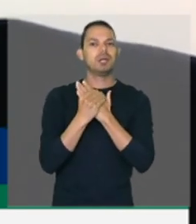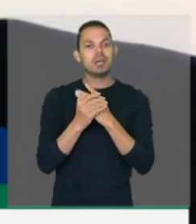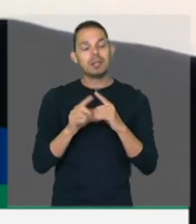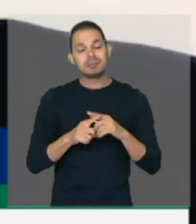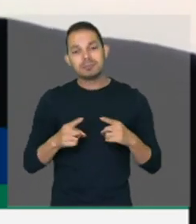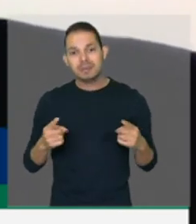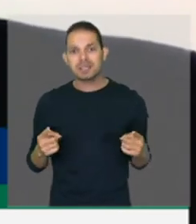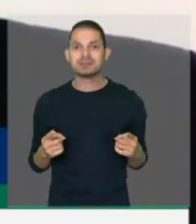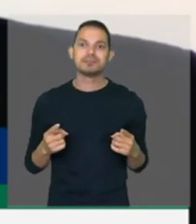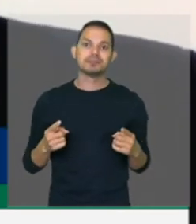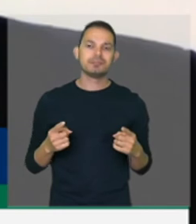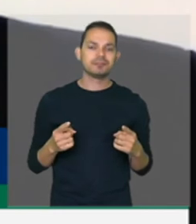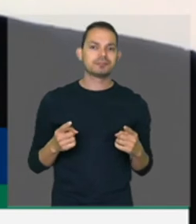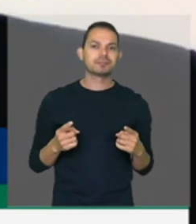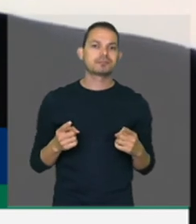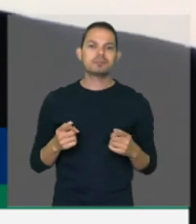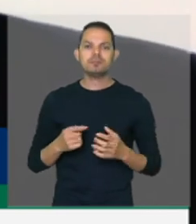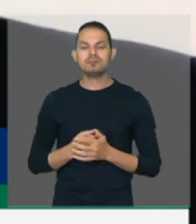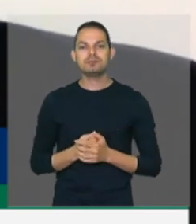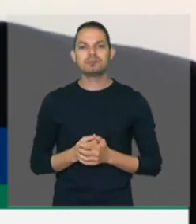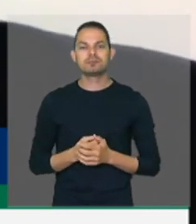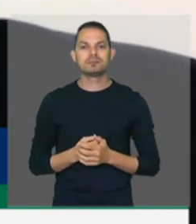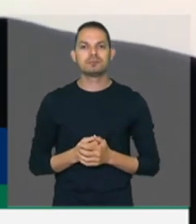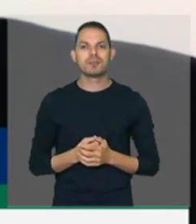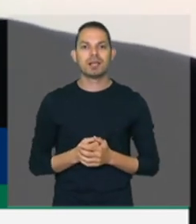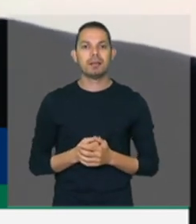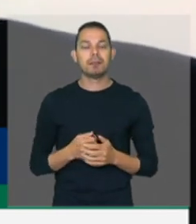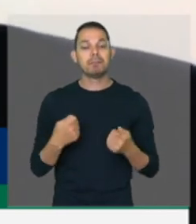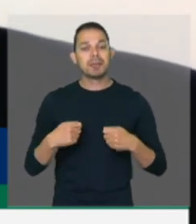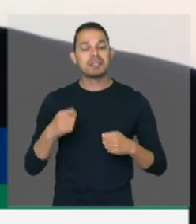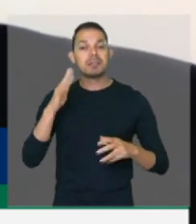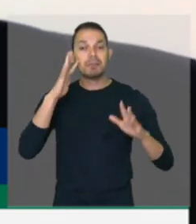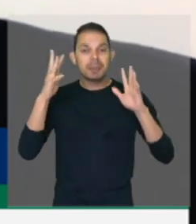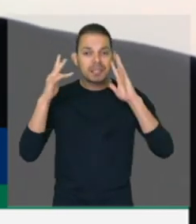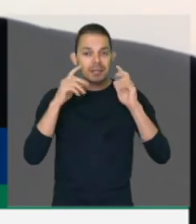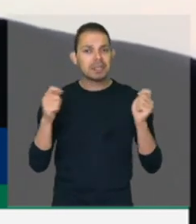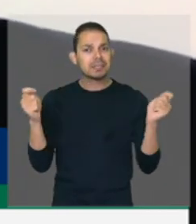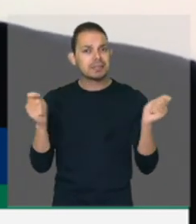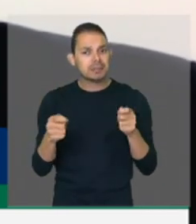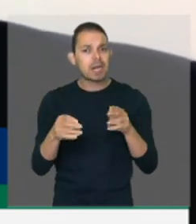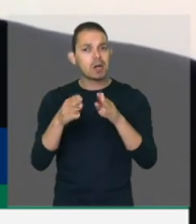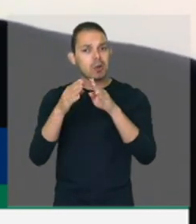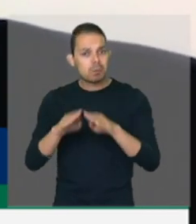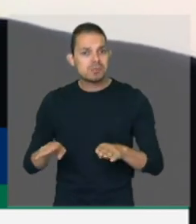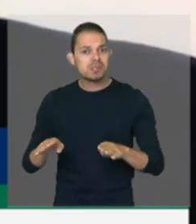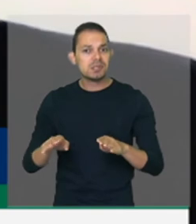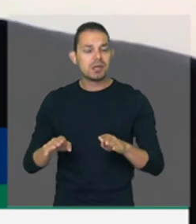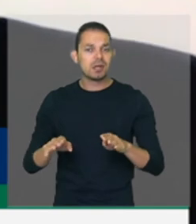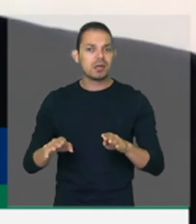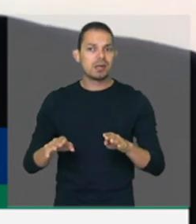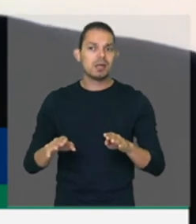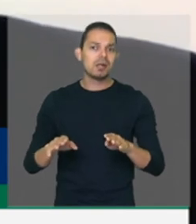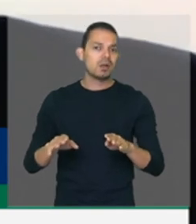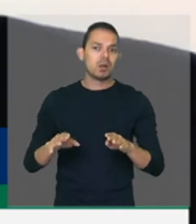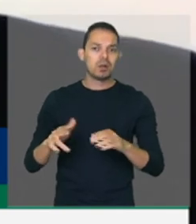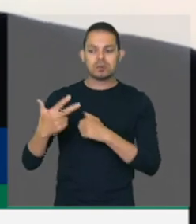justifica que se abra mão da possibilidade de reparar este